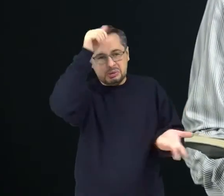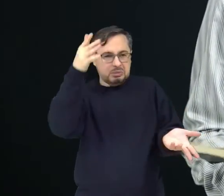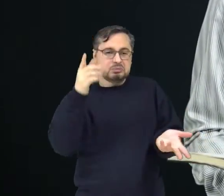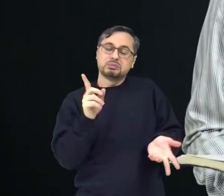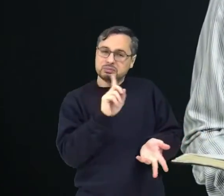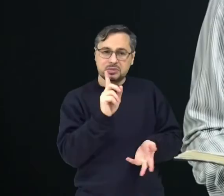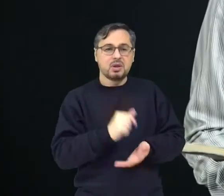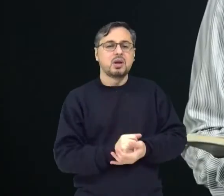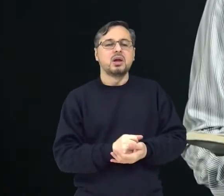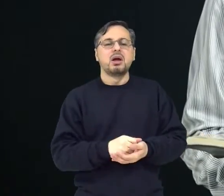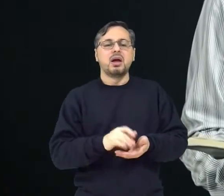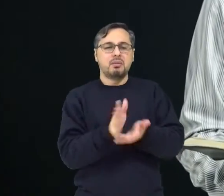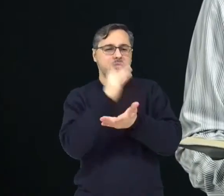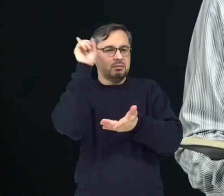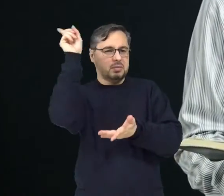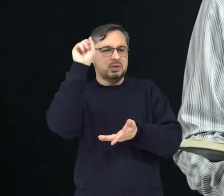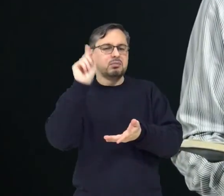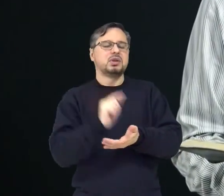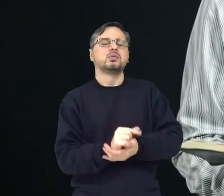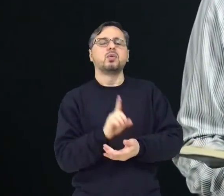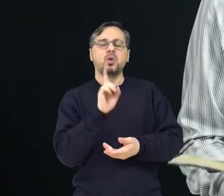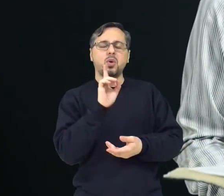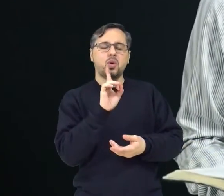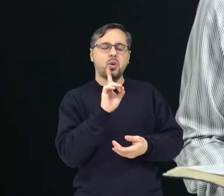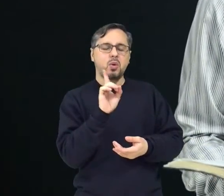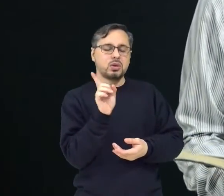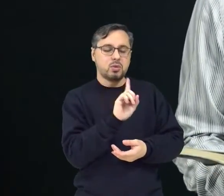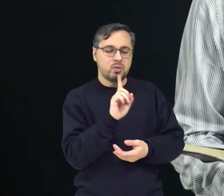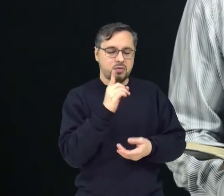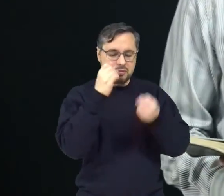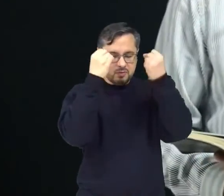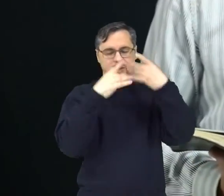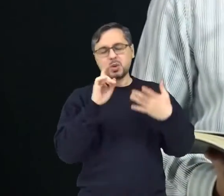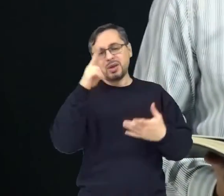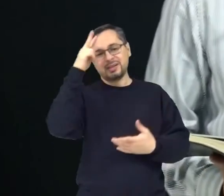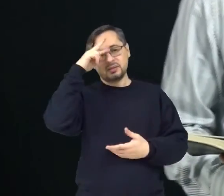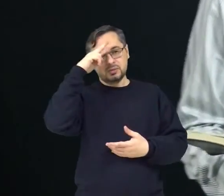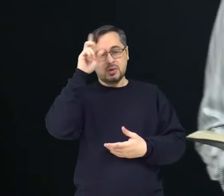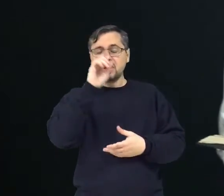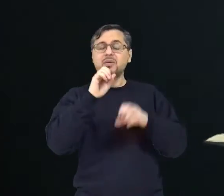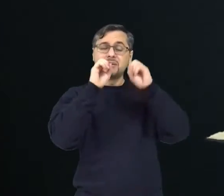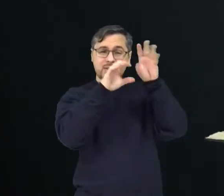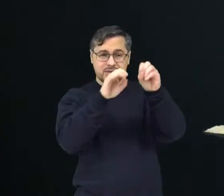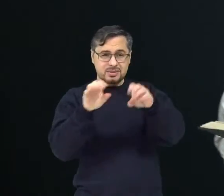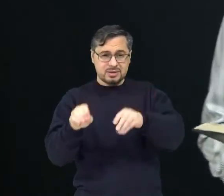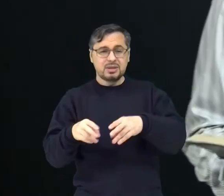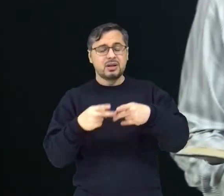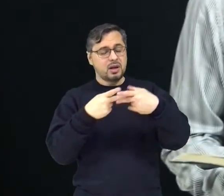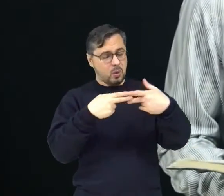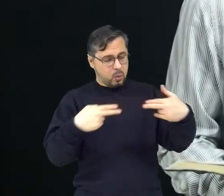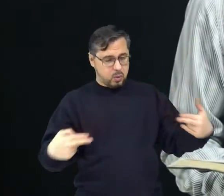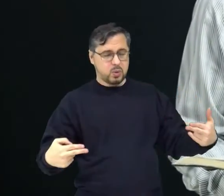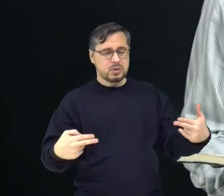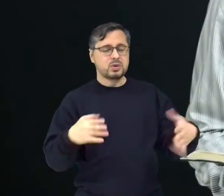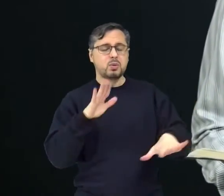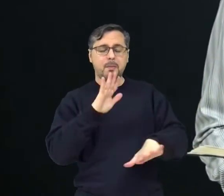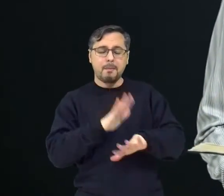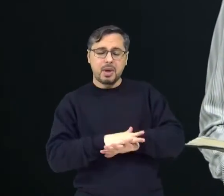conta histórias, mas um livro que nos apresenta princípios. E assim, o mais superficial da